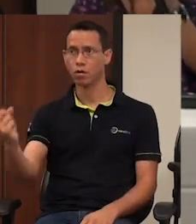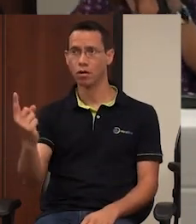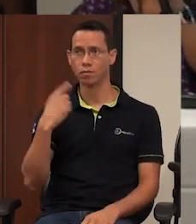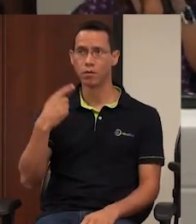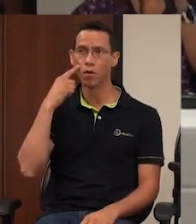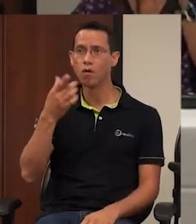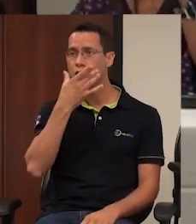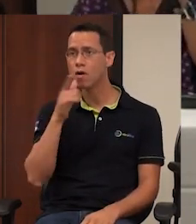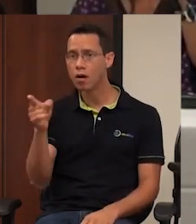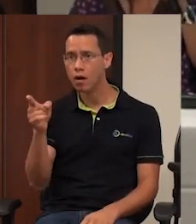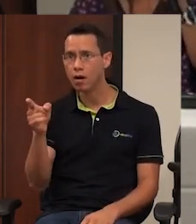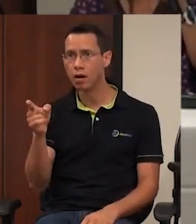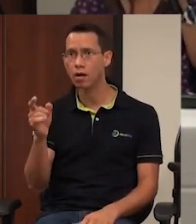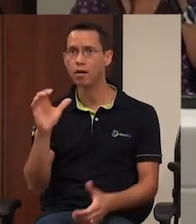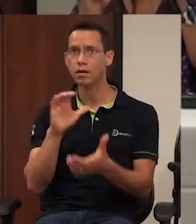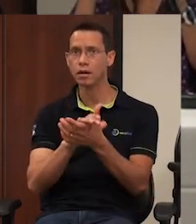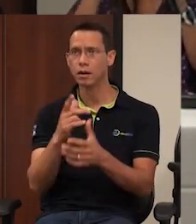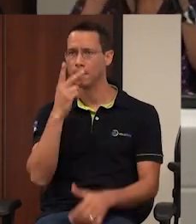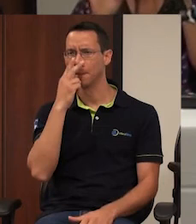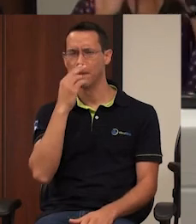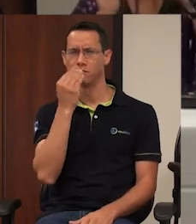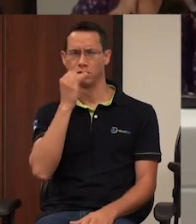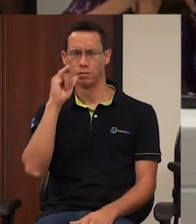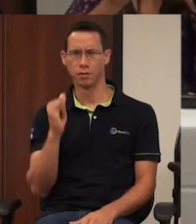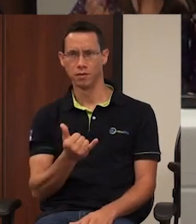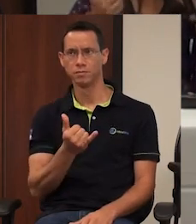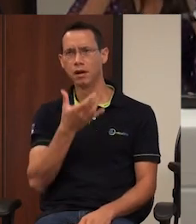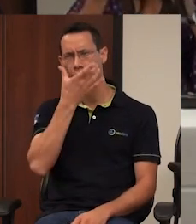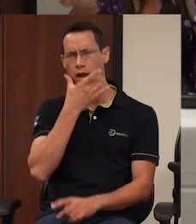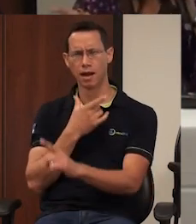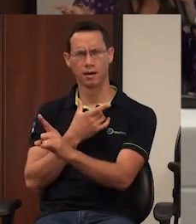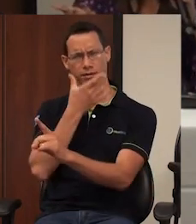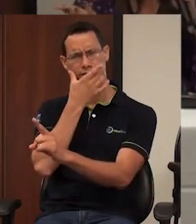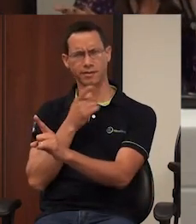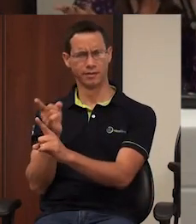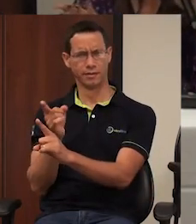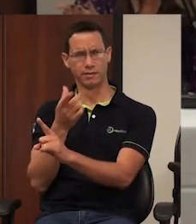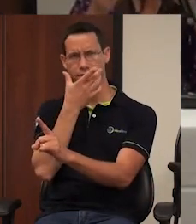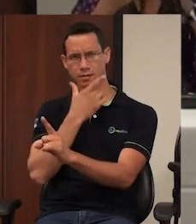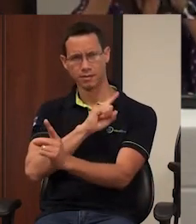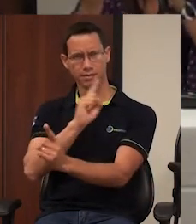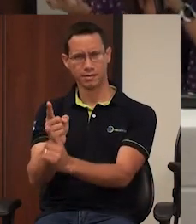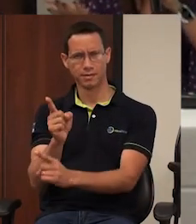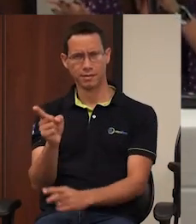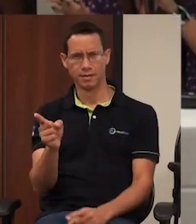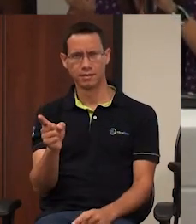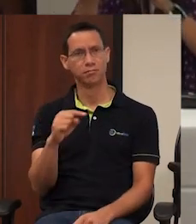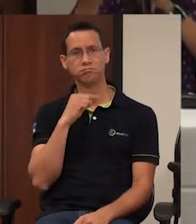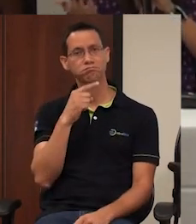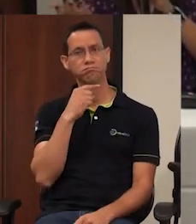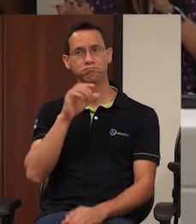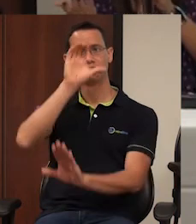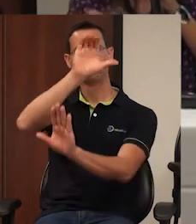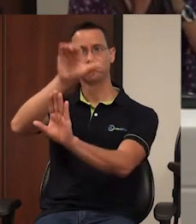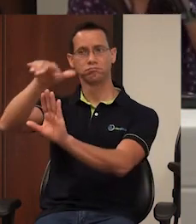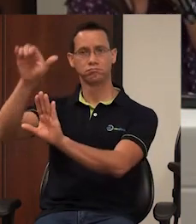fala que quer casar com outro, tá na cara que é um golpista. Eu acho engraçado isso também, tá na cara. Não tá na cara de ninguém, né? Você não sabe quem é